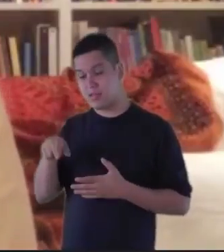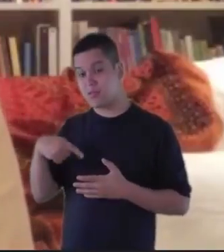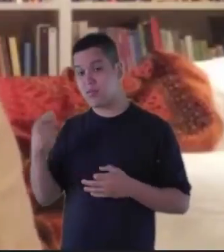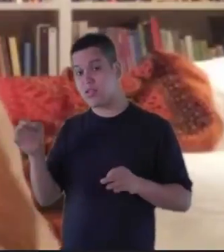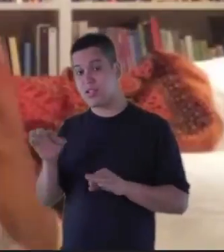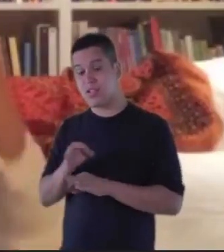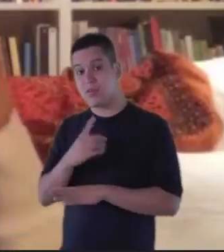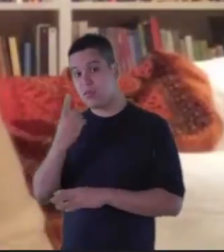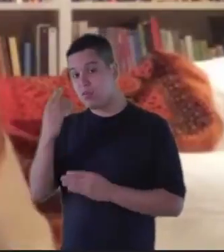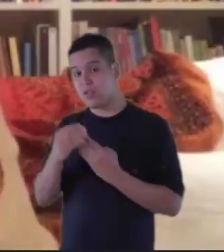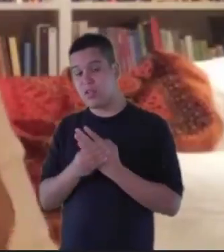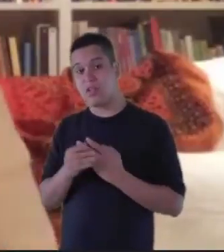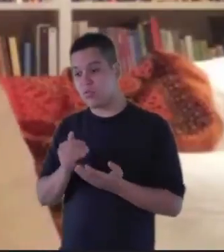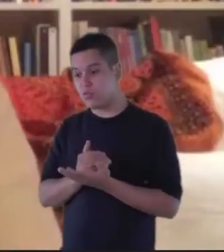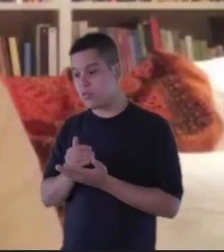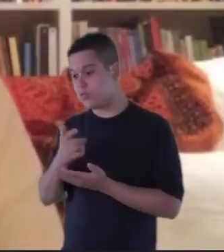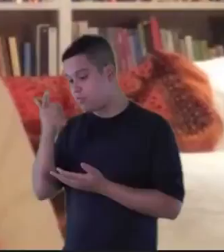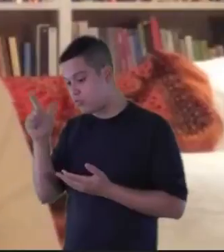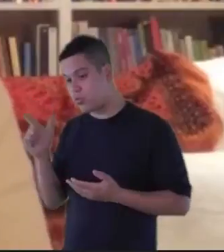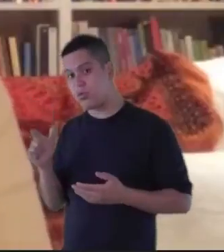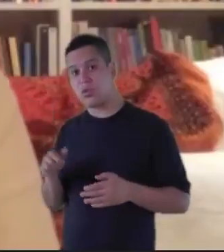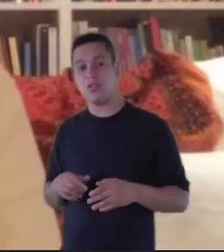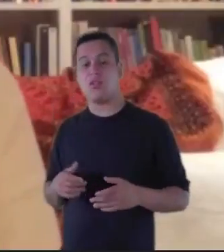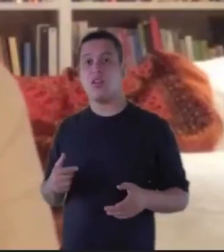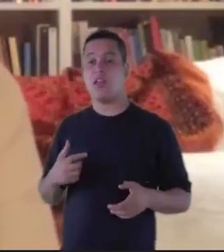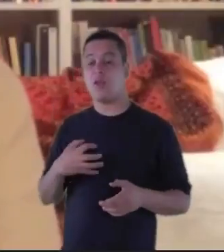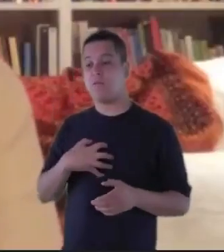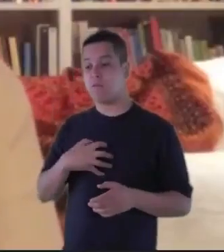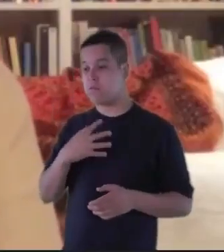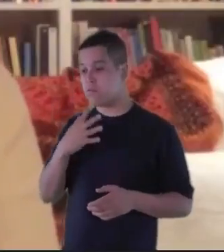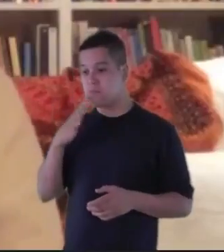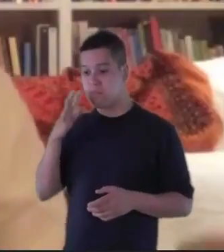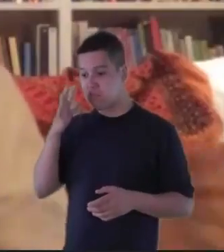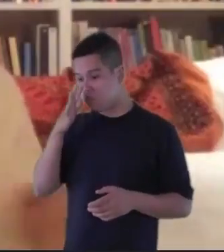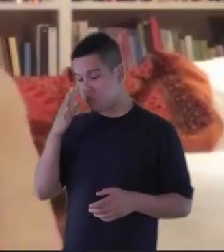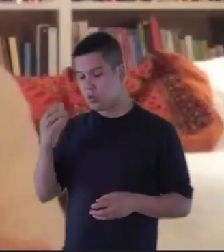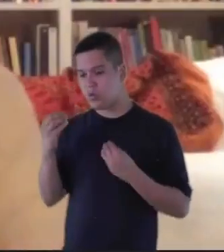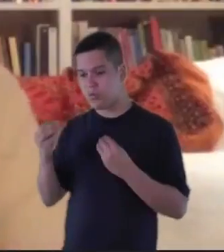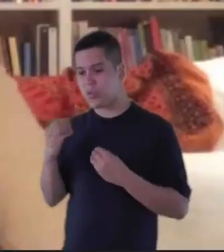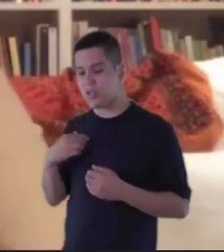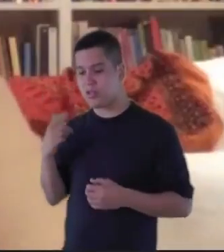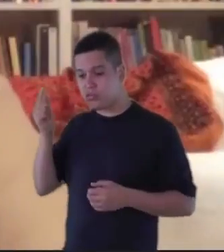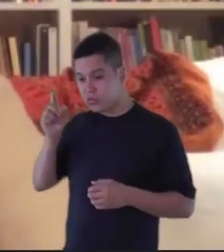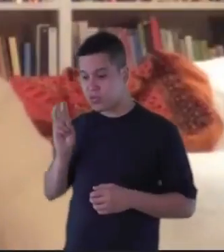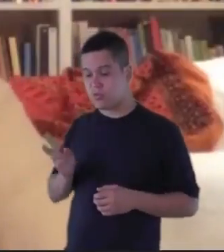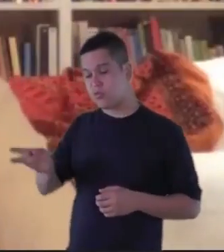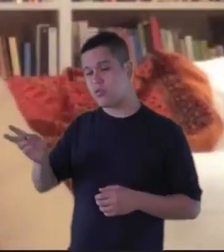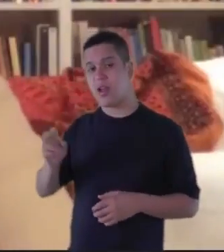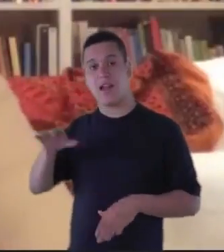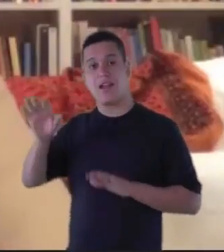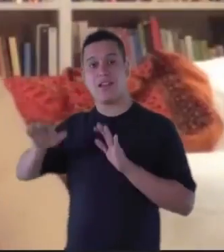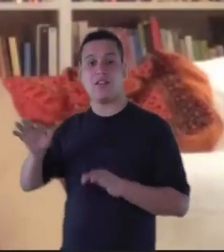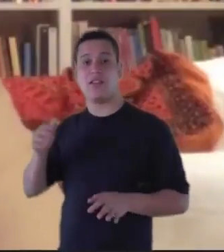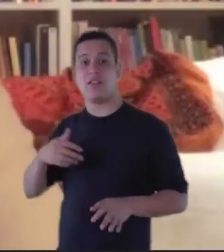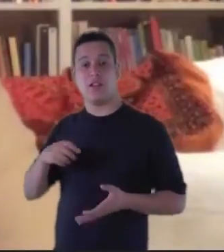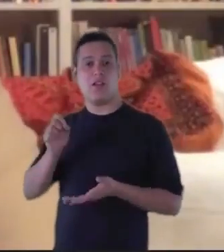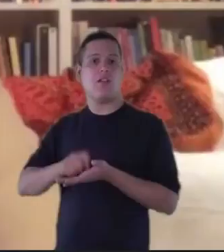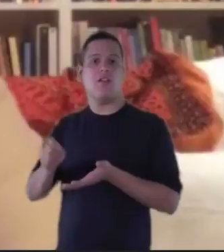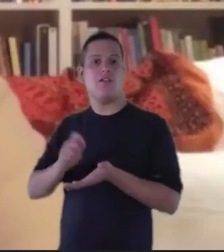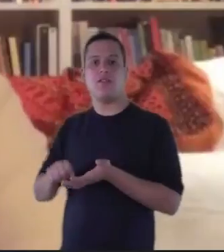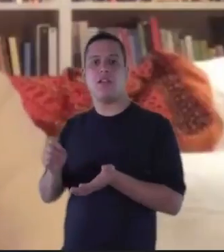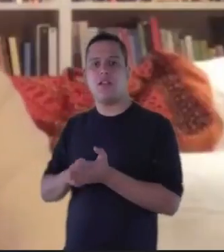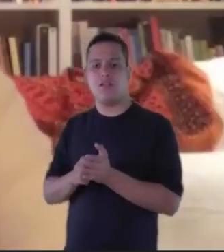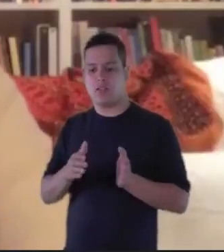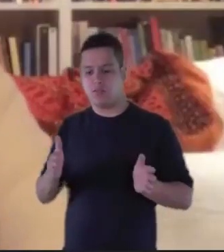impressionada assim com a disciplina, com a perseverança também de escrever nos intervalos dos shows e tal, eu ficava